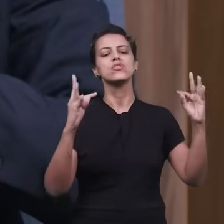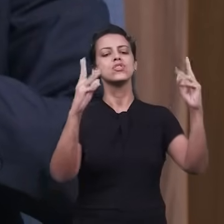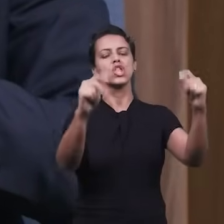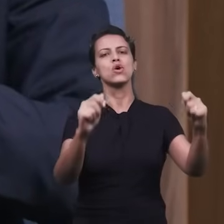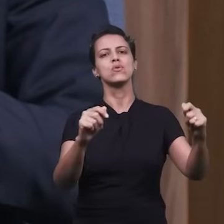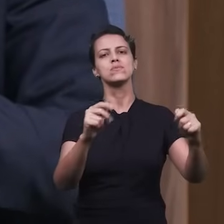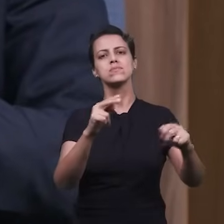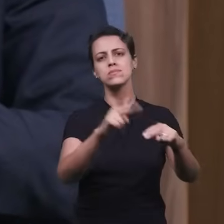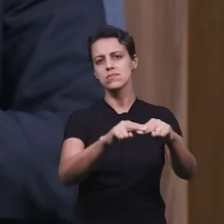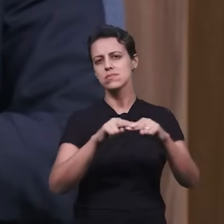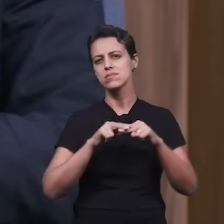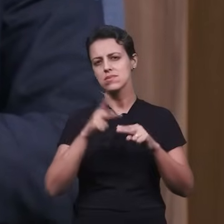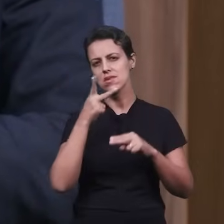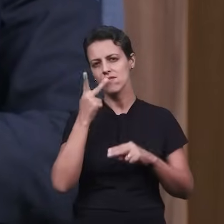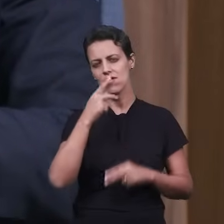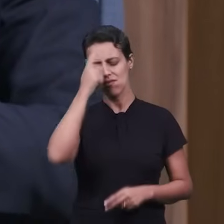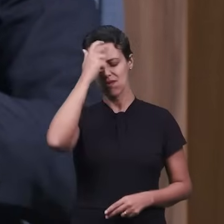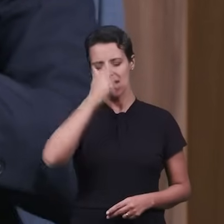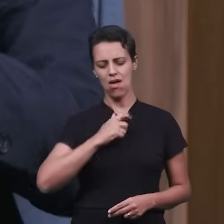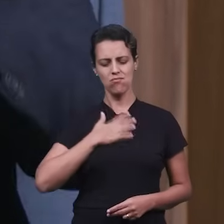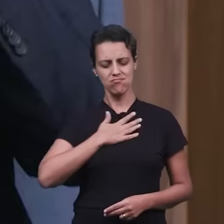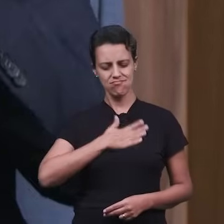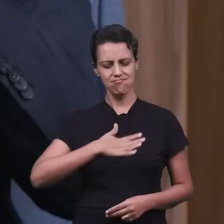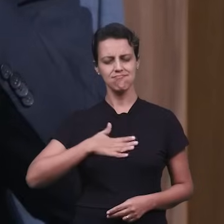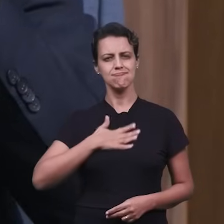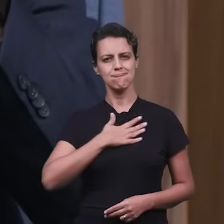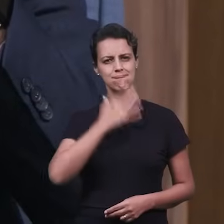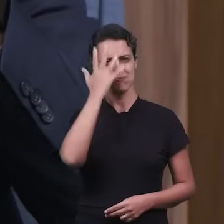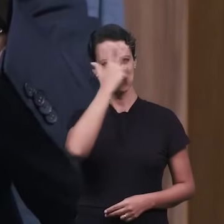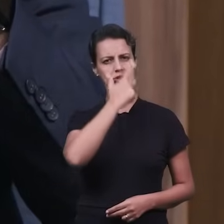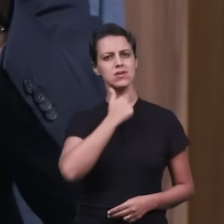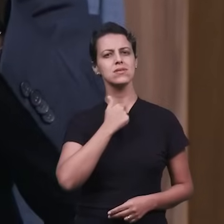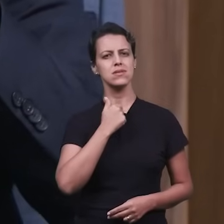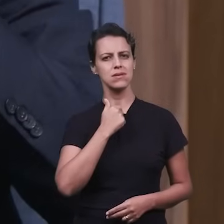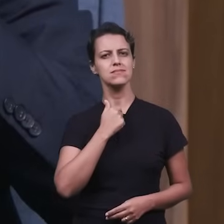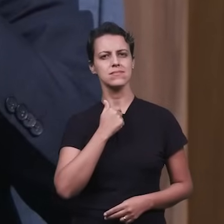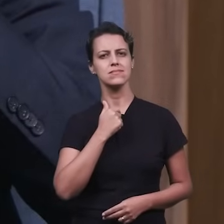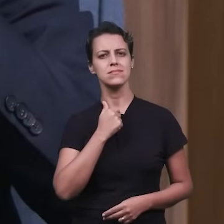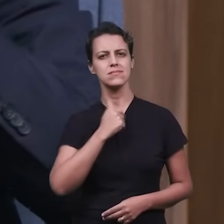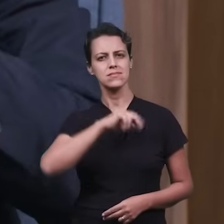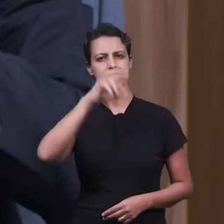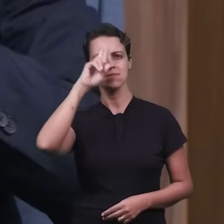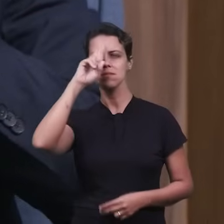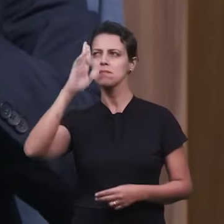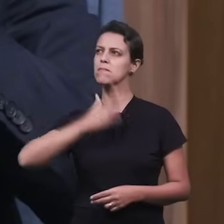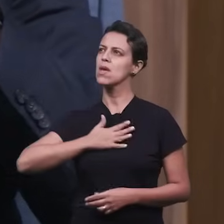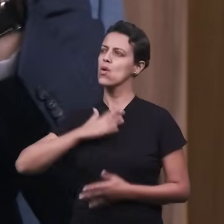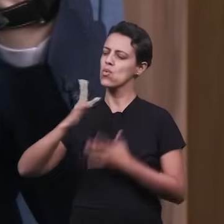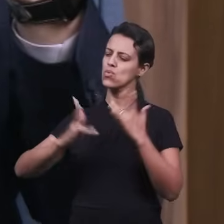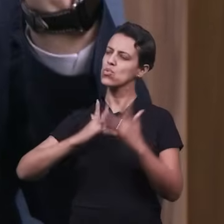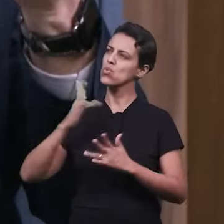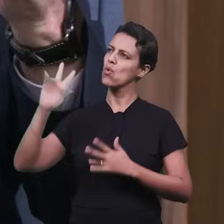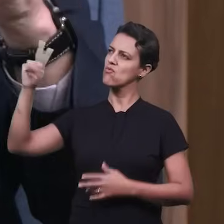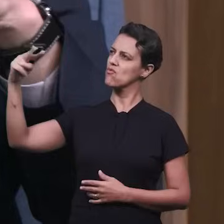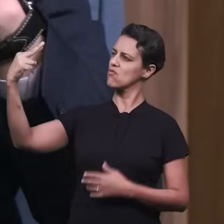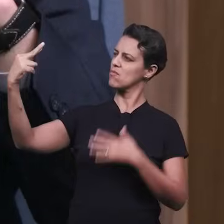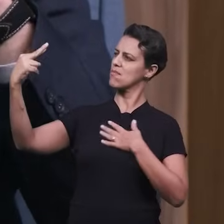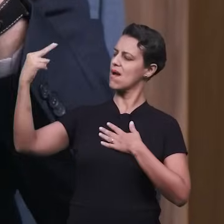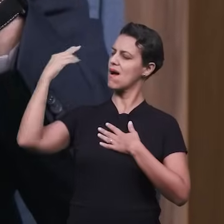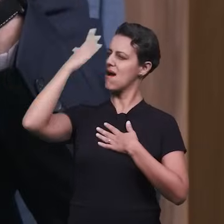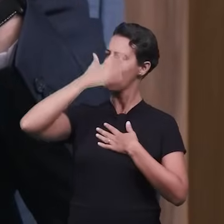eu sou agradável, ou seja, eu achei graça, nesse caso de Cantares, diante do meu